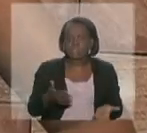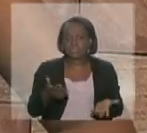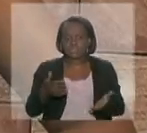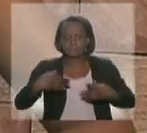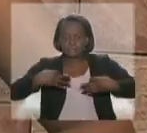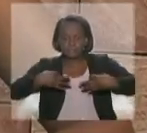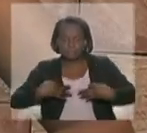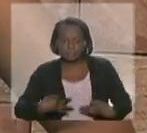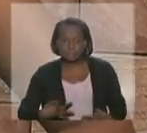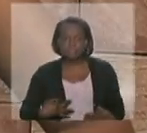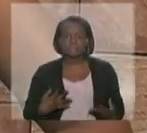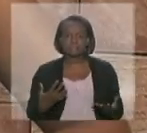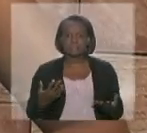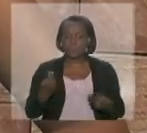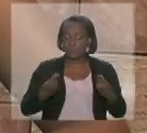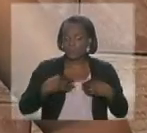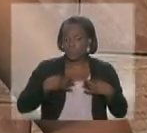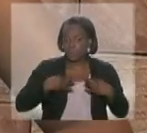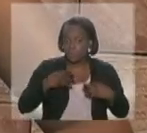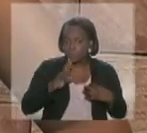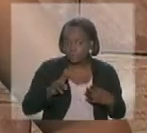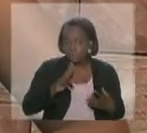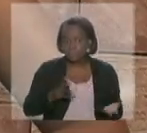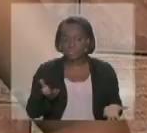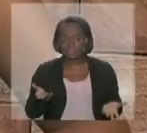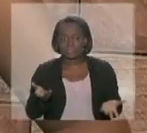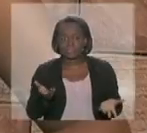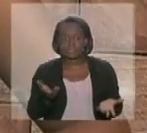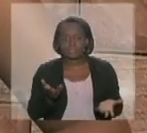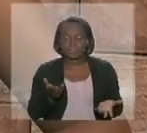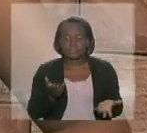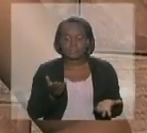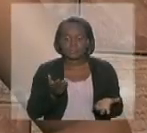sim postura como se vestir